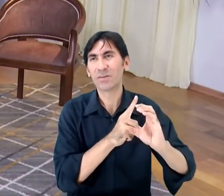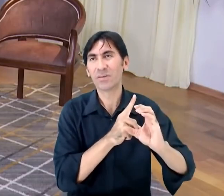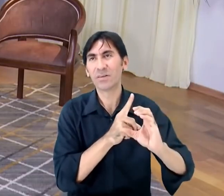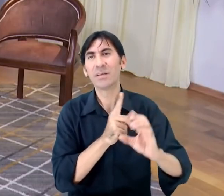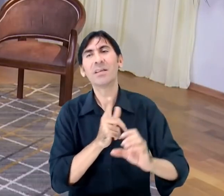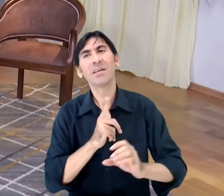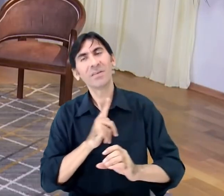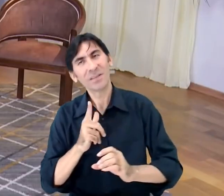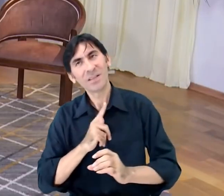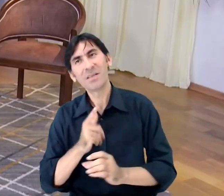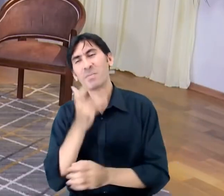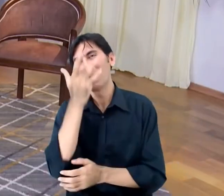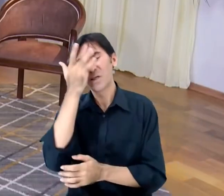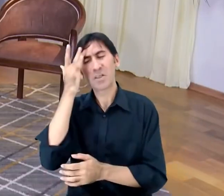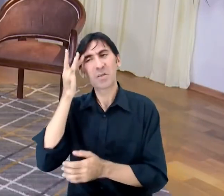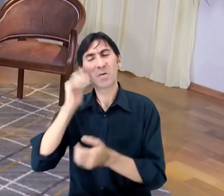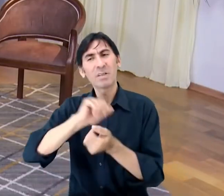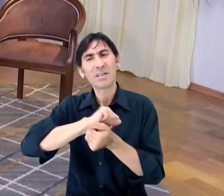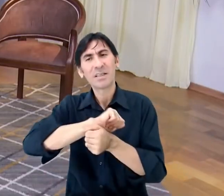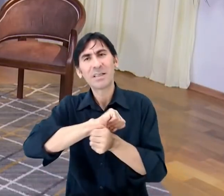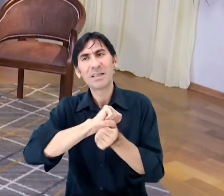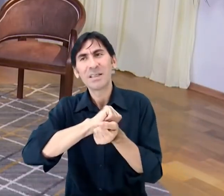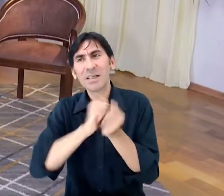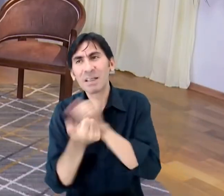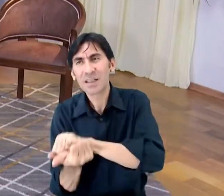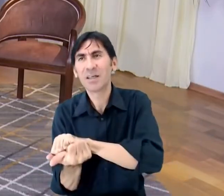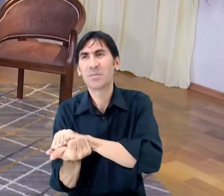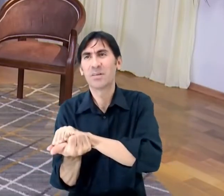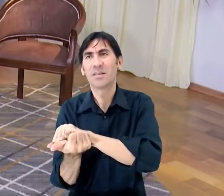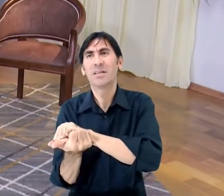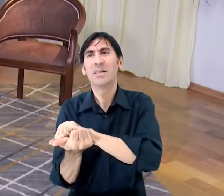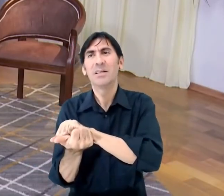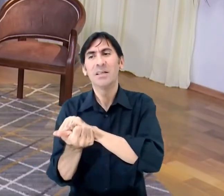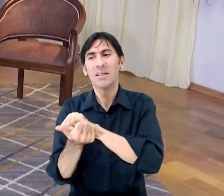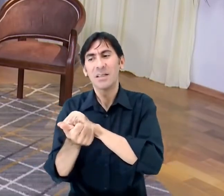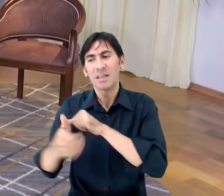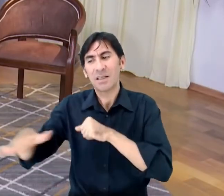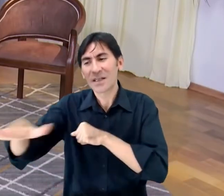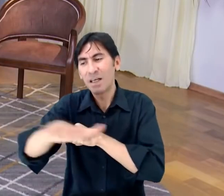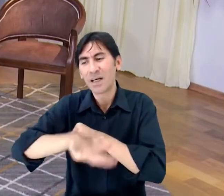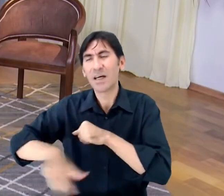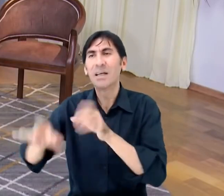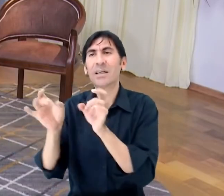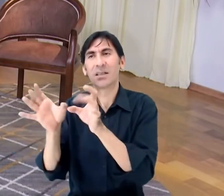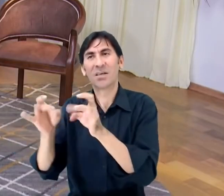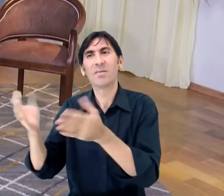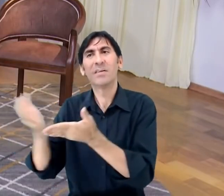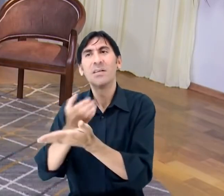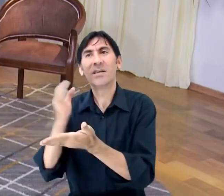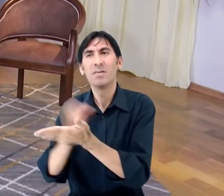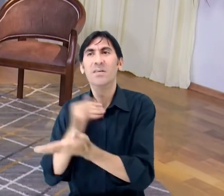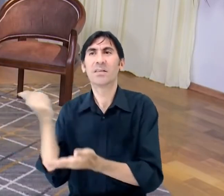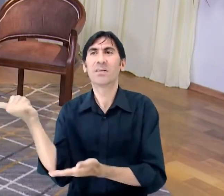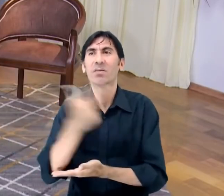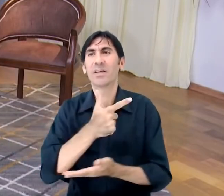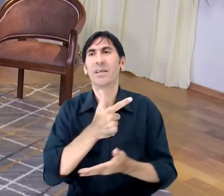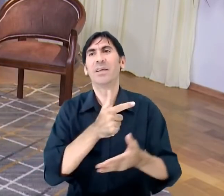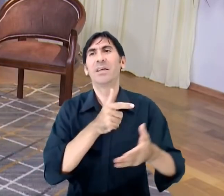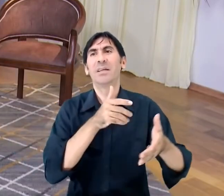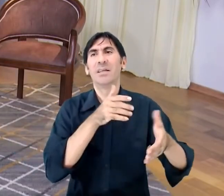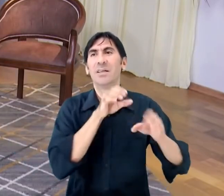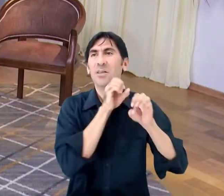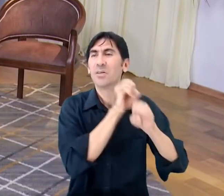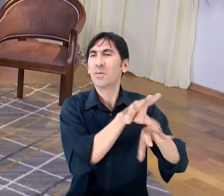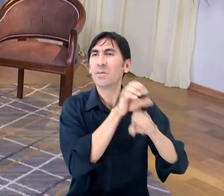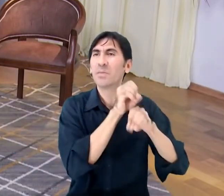que se adaptam melhor à obra da colportagem do que pregando. Então, o chamado para esta pessoa qual